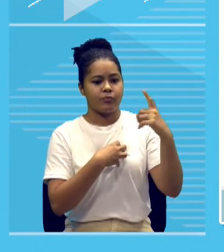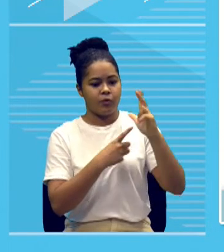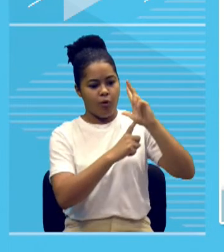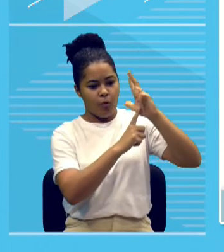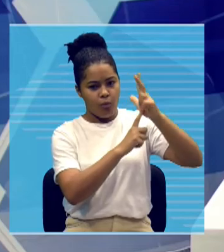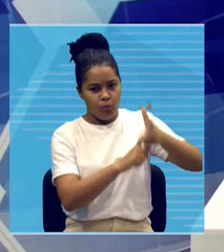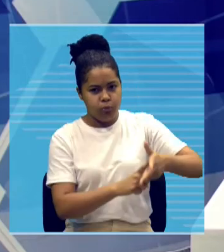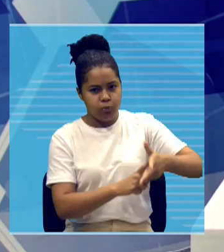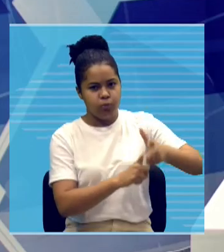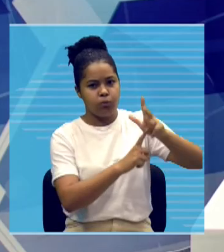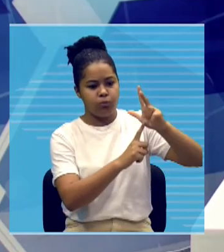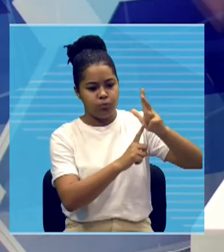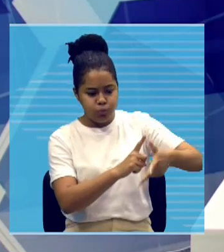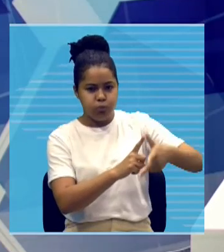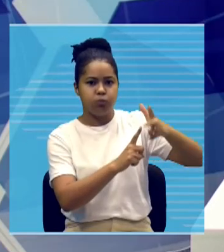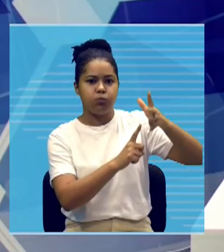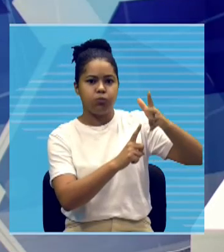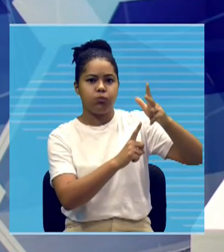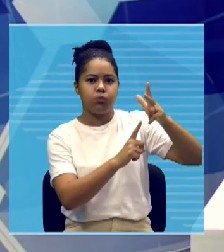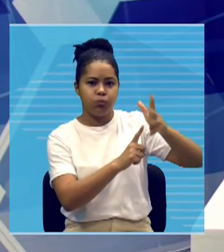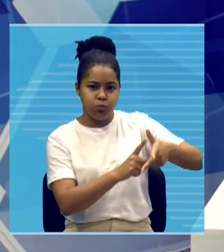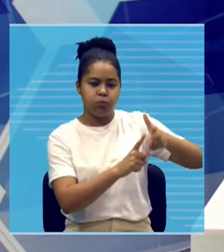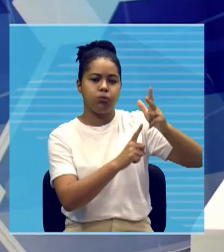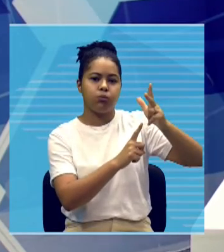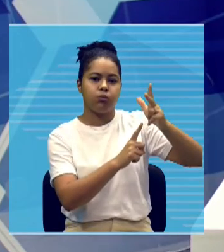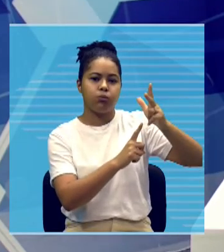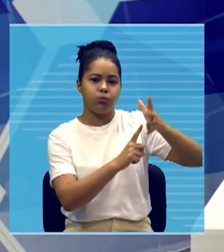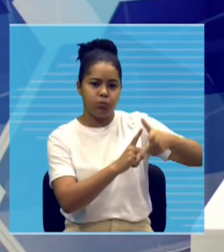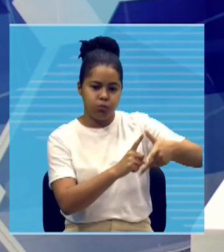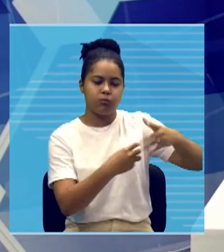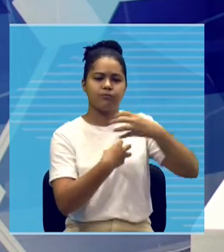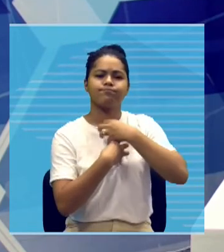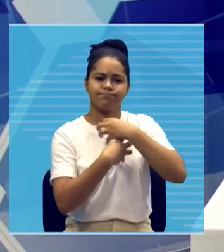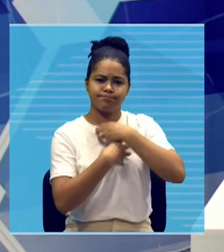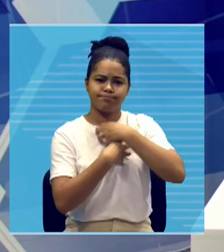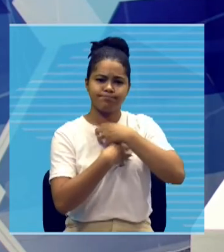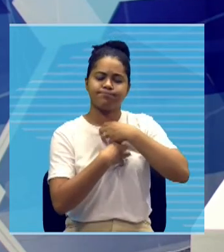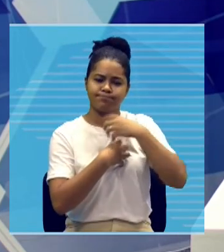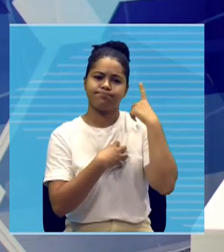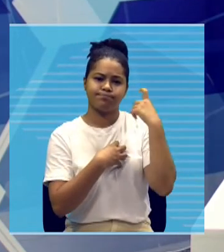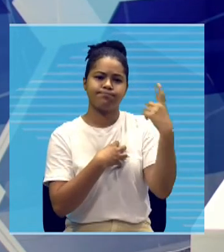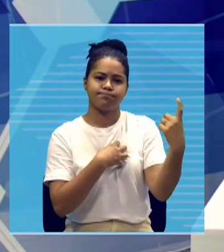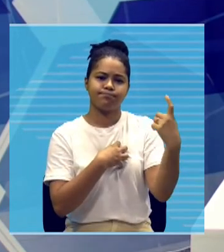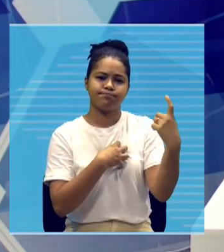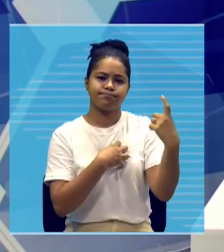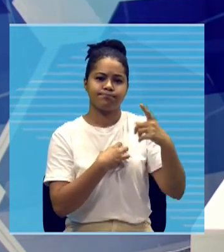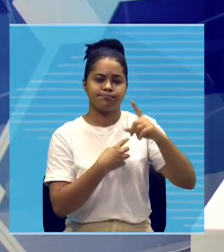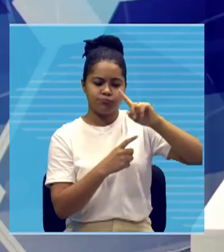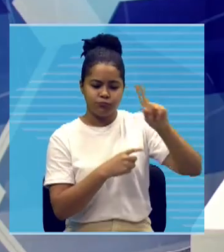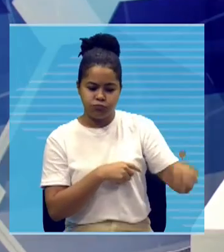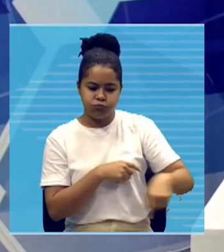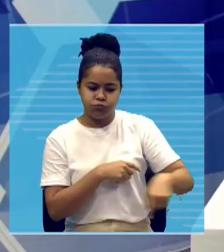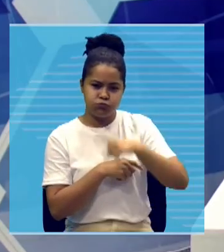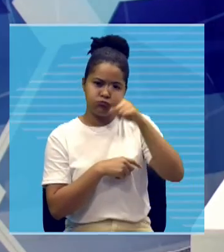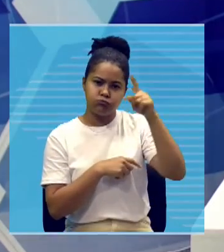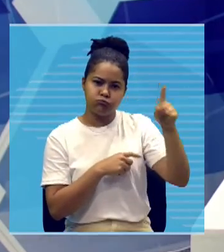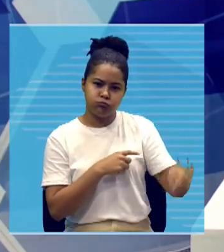E aí E aí e já é mais Nossa aquela começa a rodar